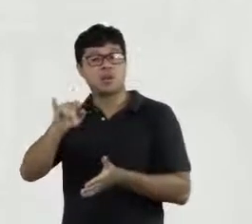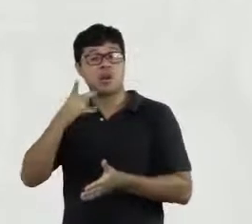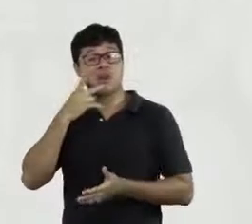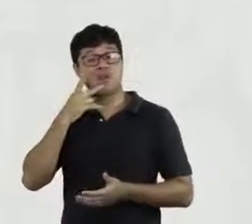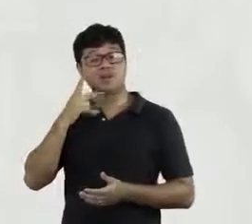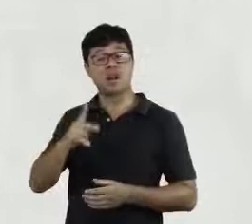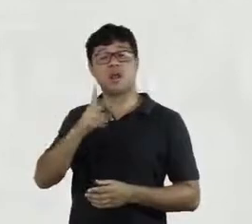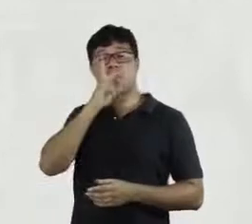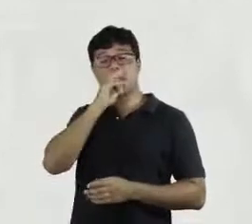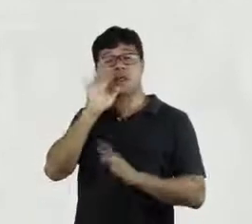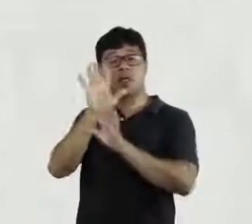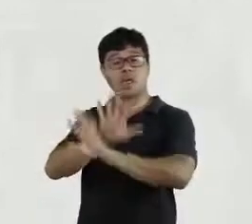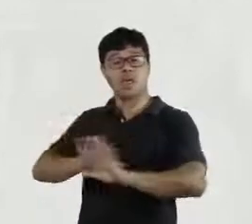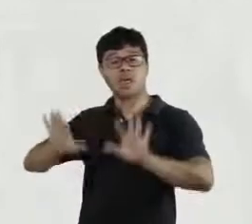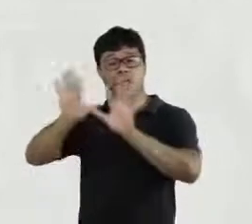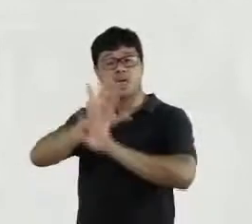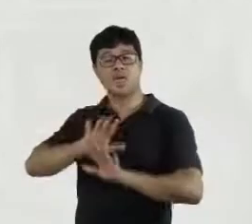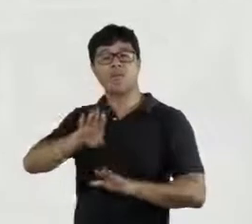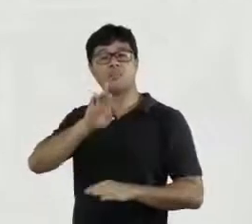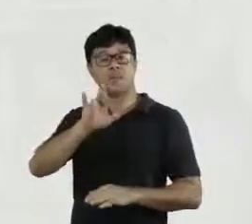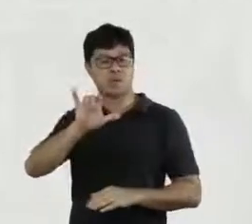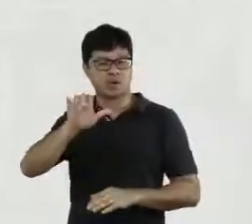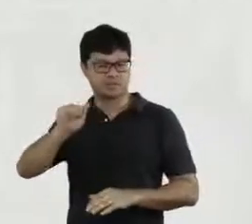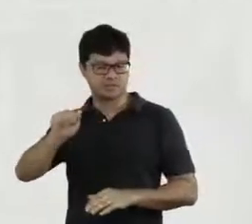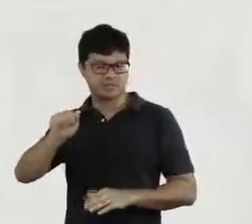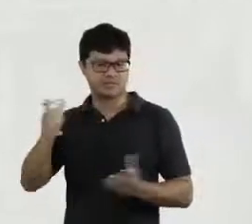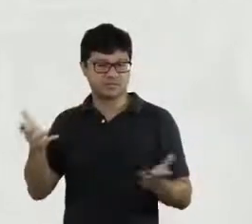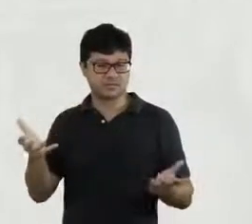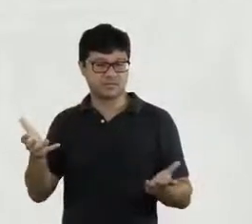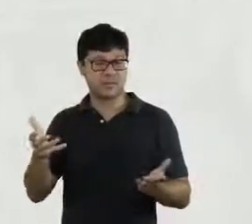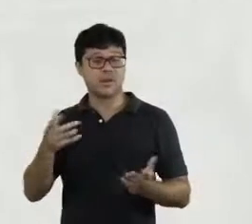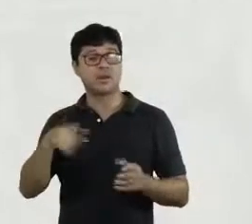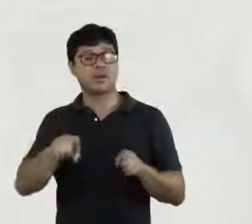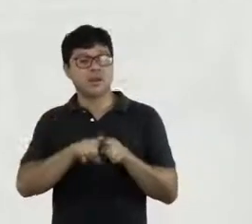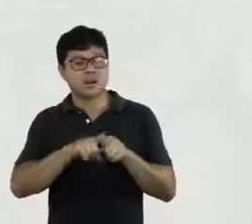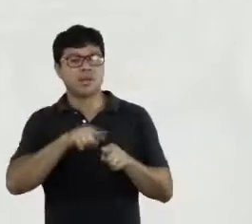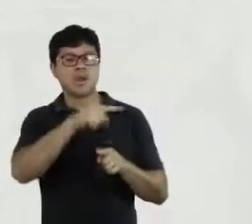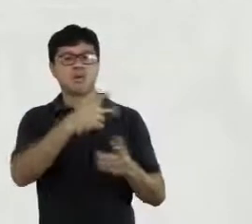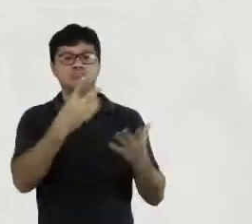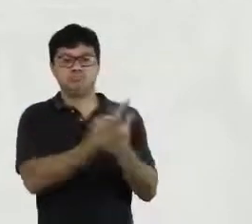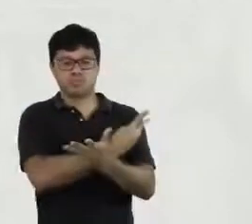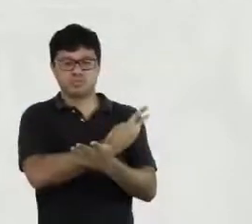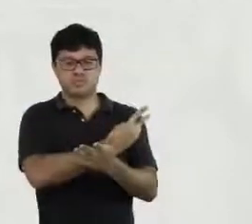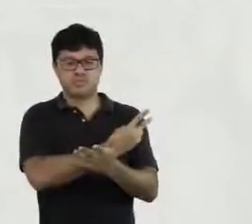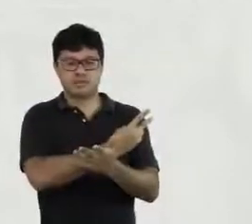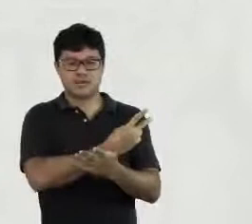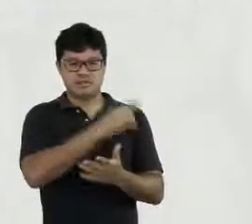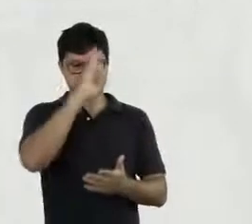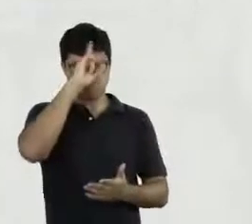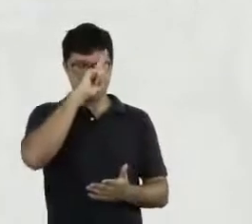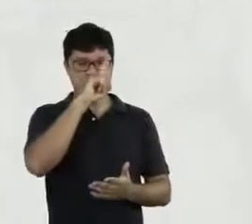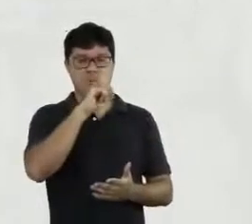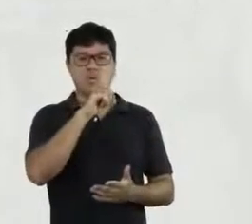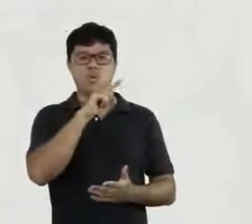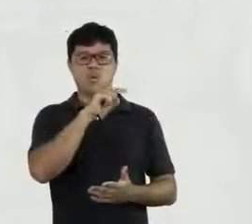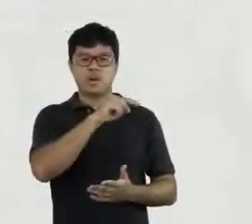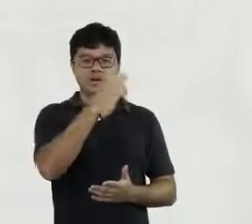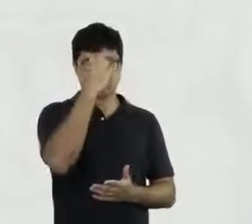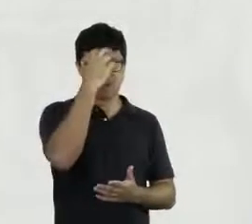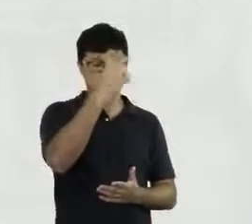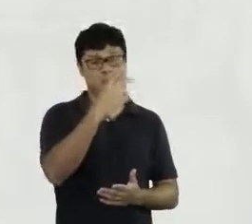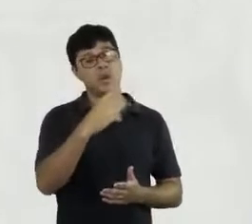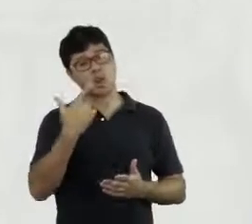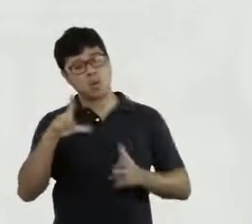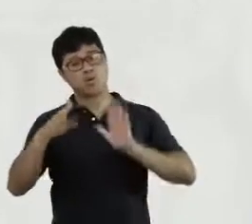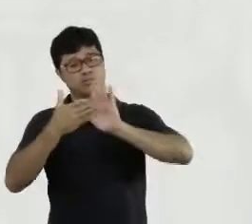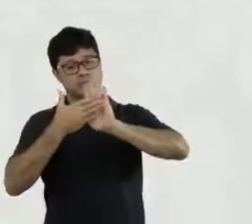de pseudo-bibliografia. A probidade intelectual é um outro pressuposto, que, a